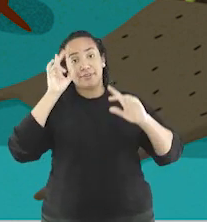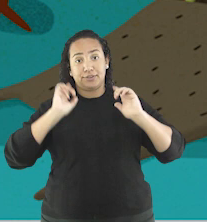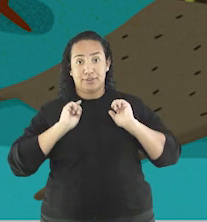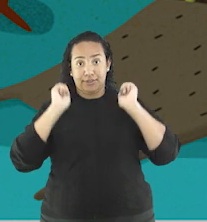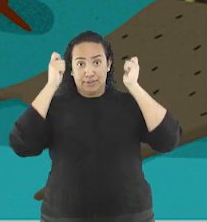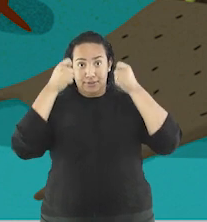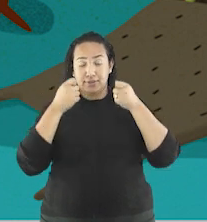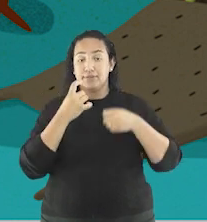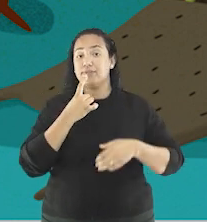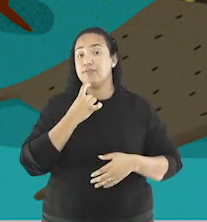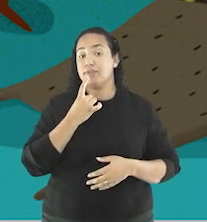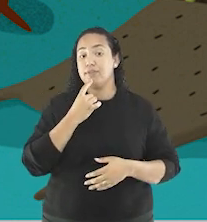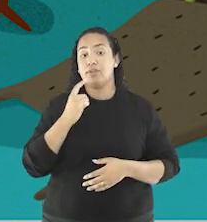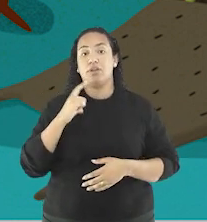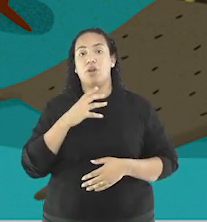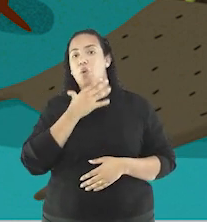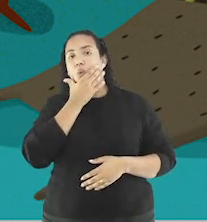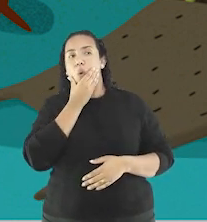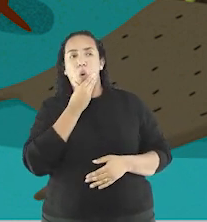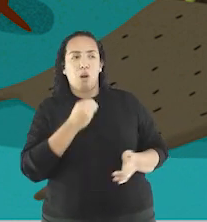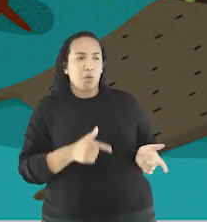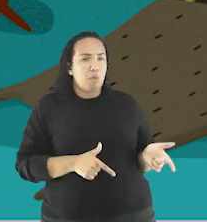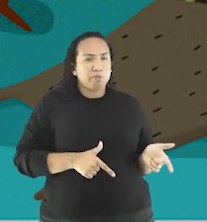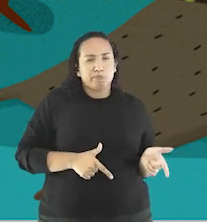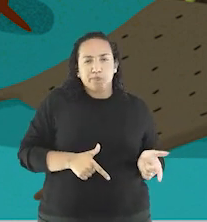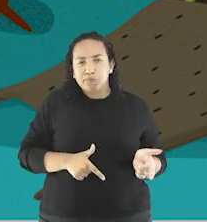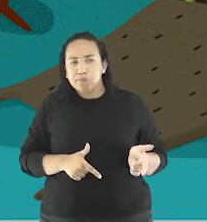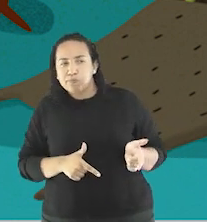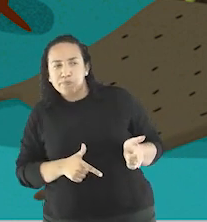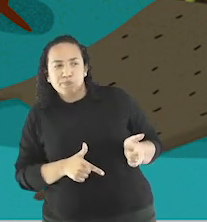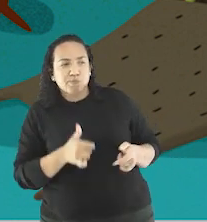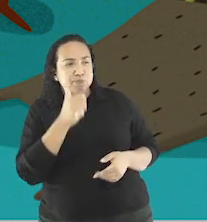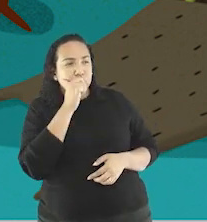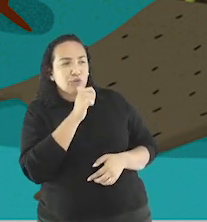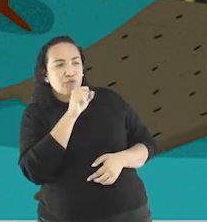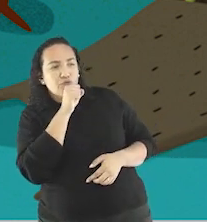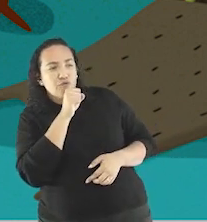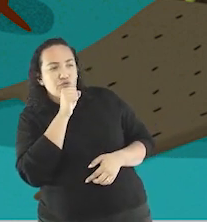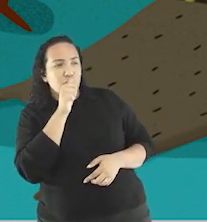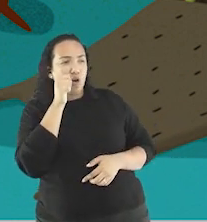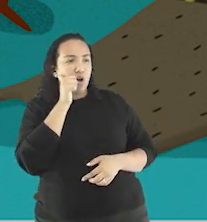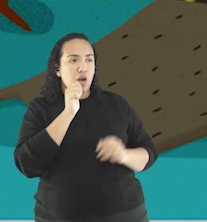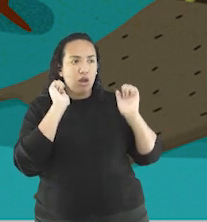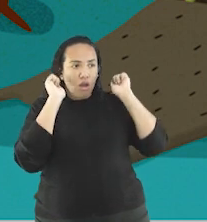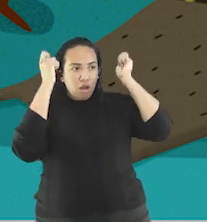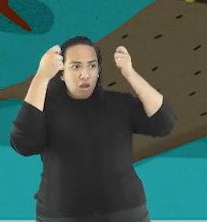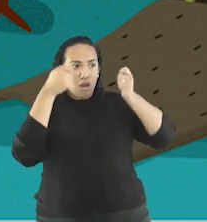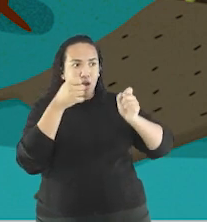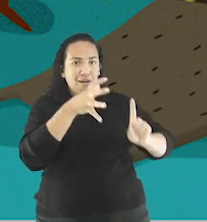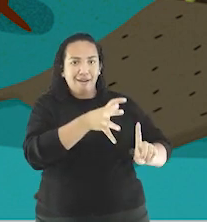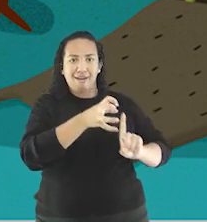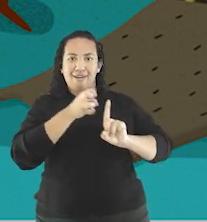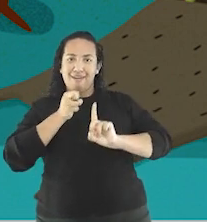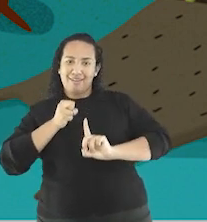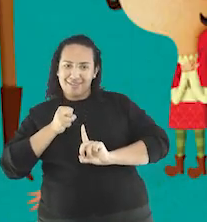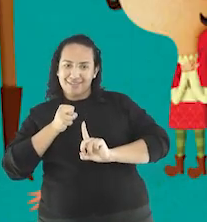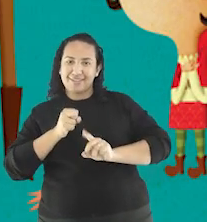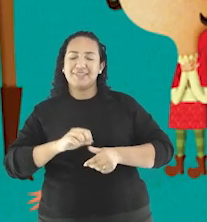Vermelho, aparece o caçador que resgata a Chapeuzinho e a vovó da barriga do